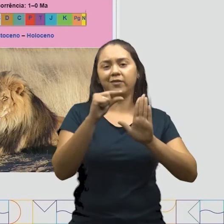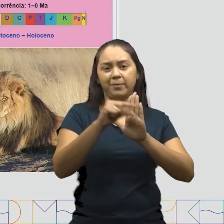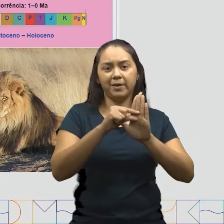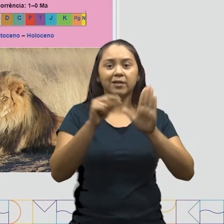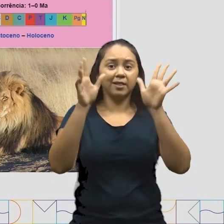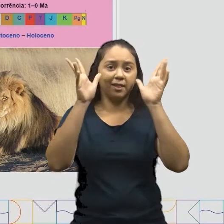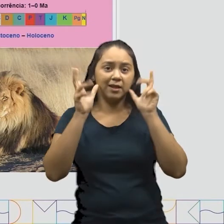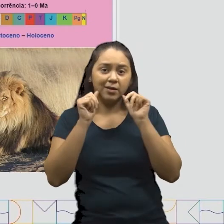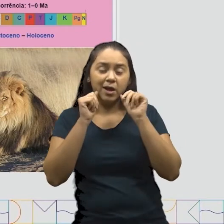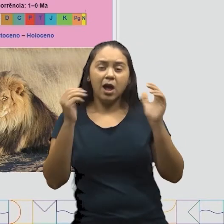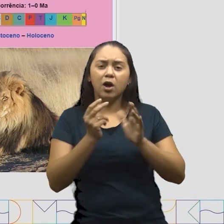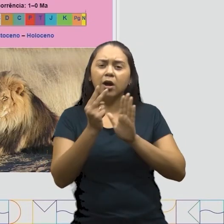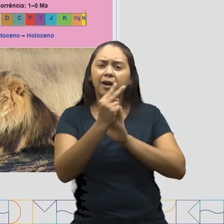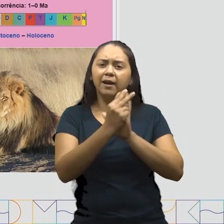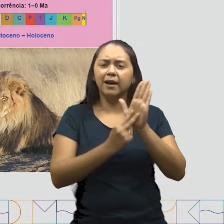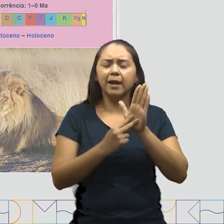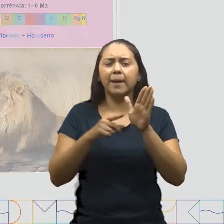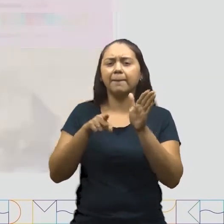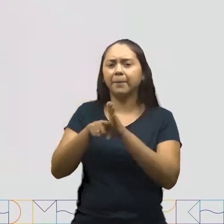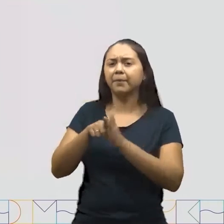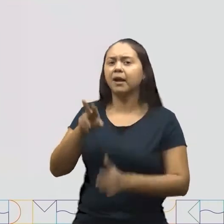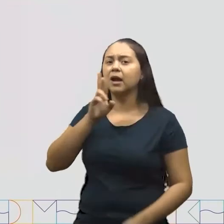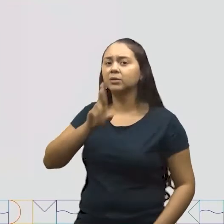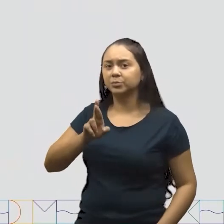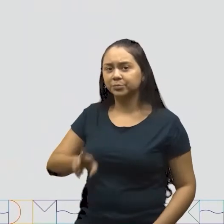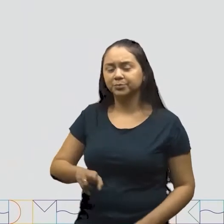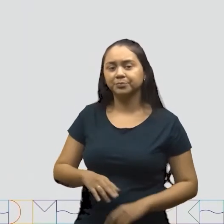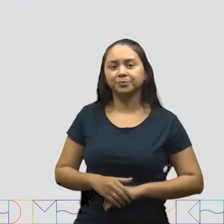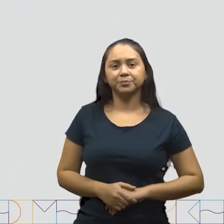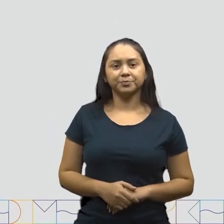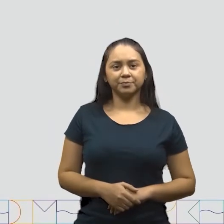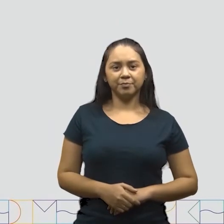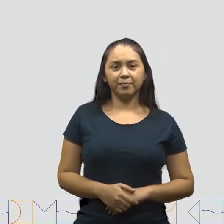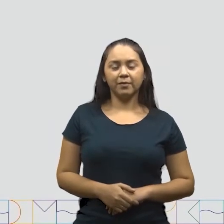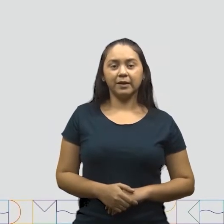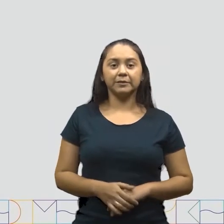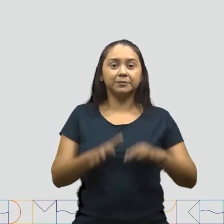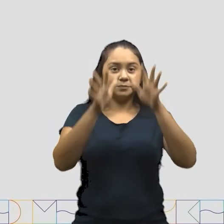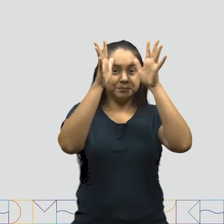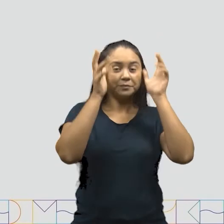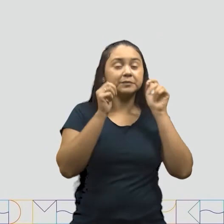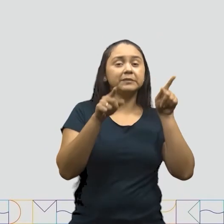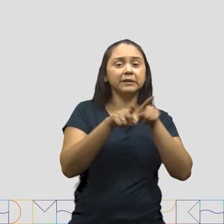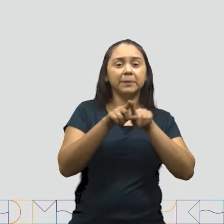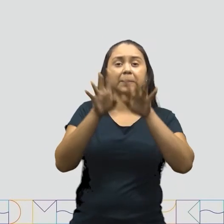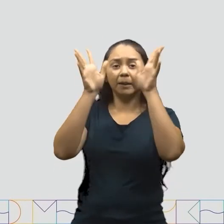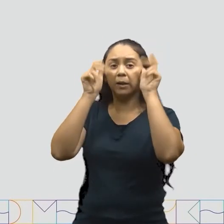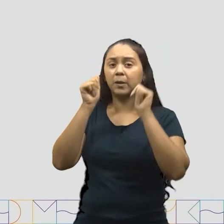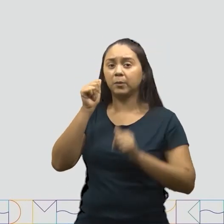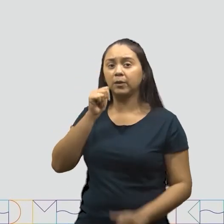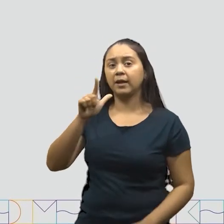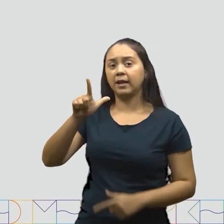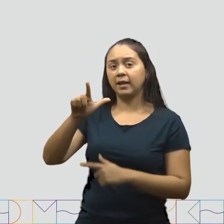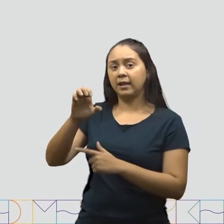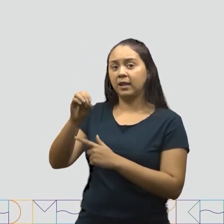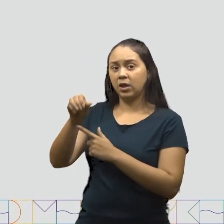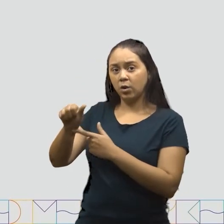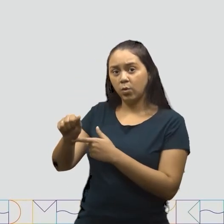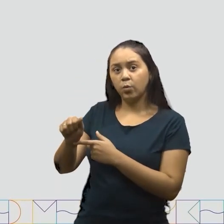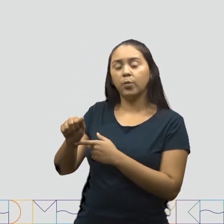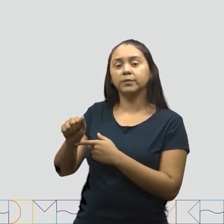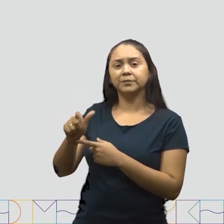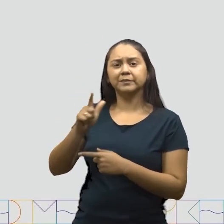a leitura e responder as perguntas? O leão, feminino leoa, nome científico Panthera